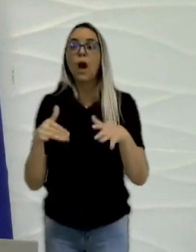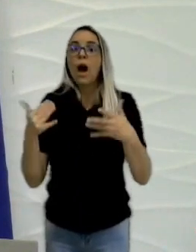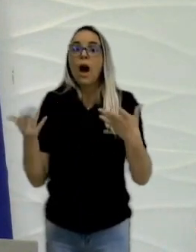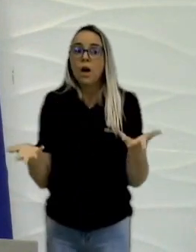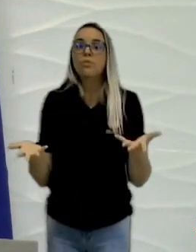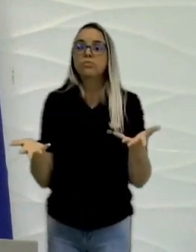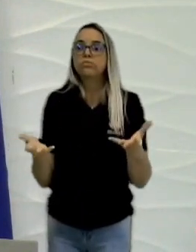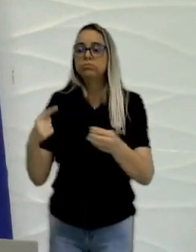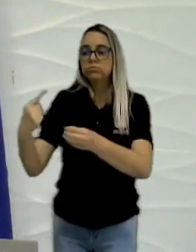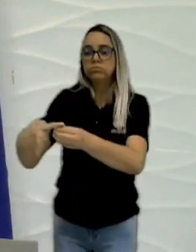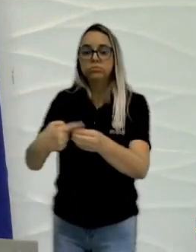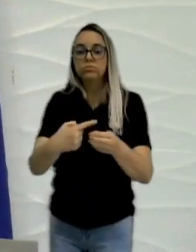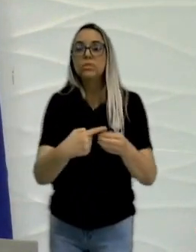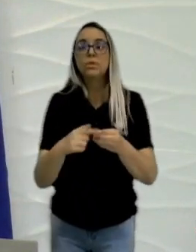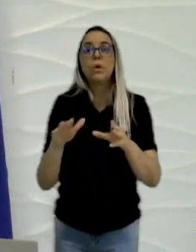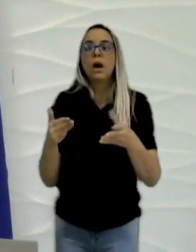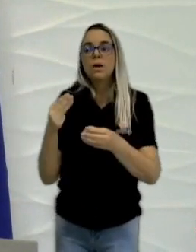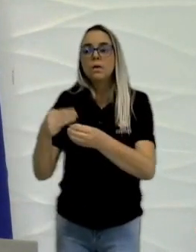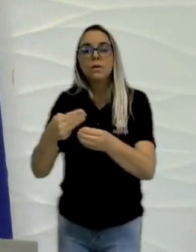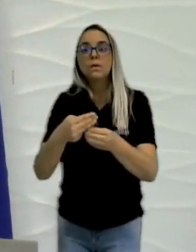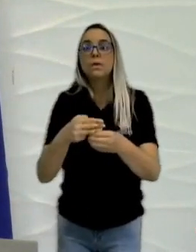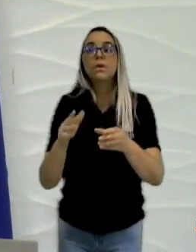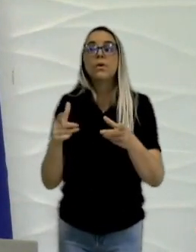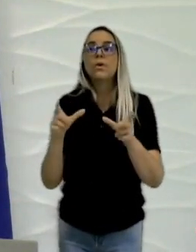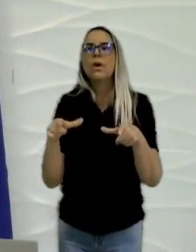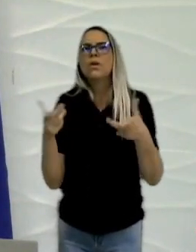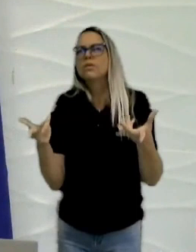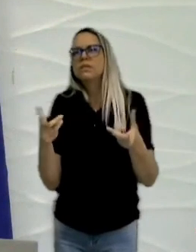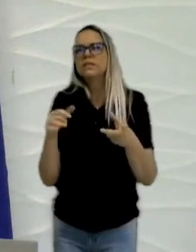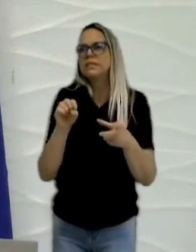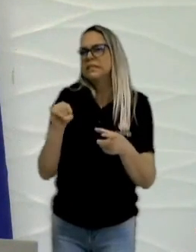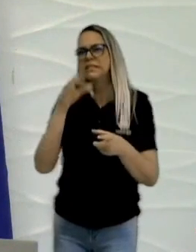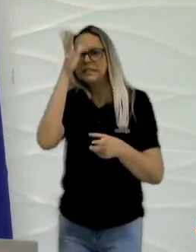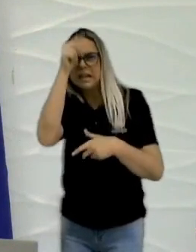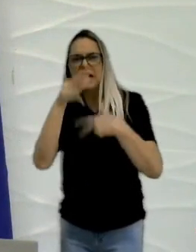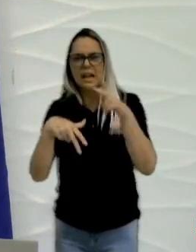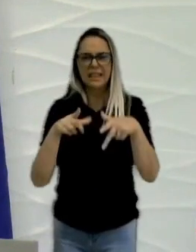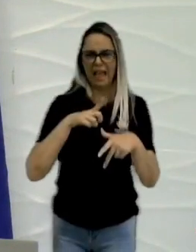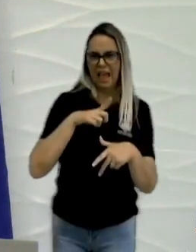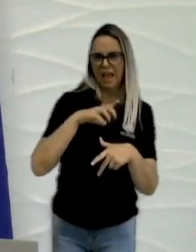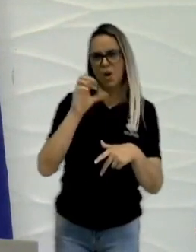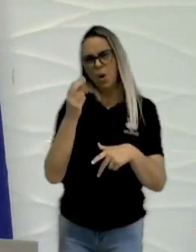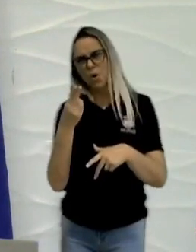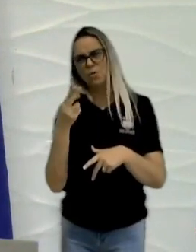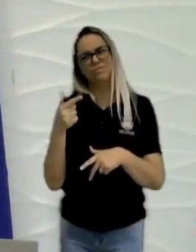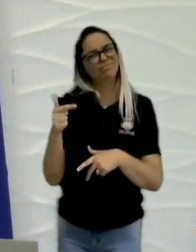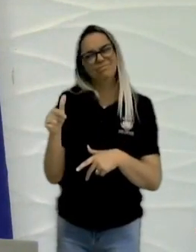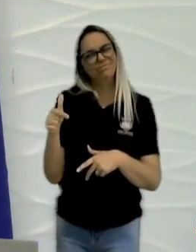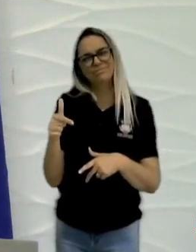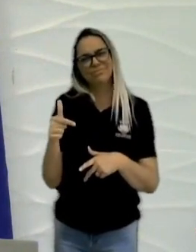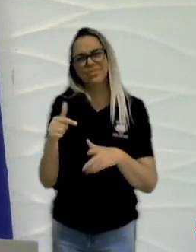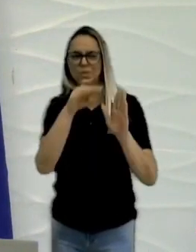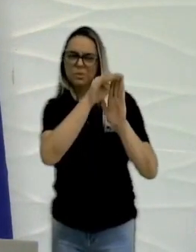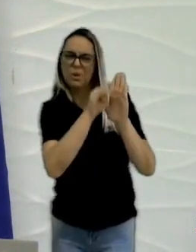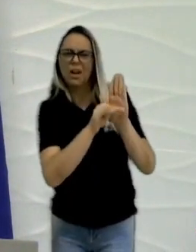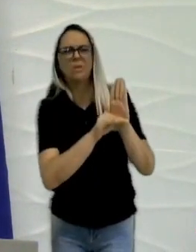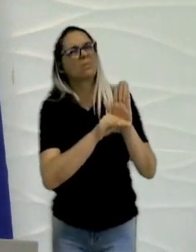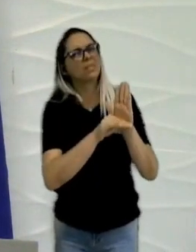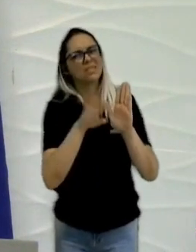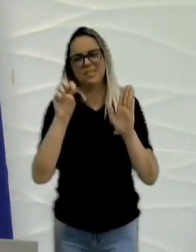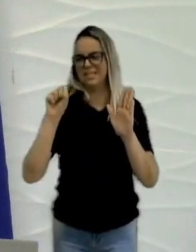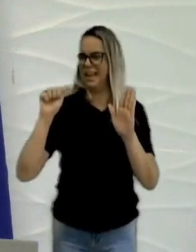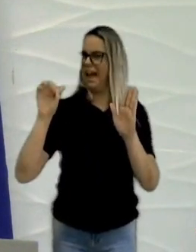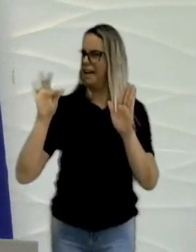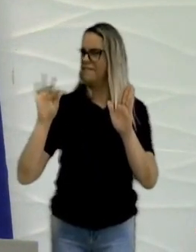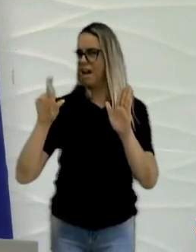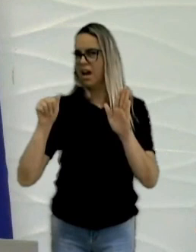aptos a receber. Então, a única dúvida que nós temos é se São Bento vai estar ou não dentro dos municípios que houve